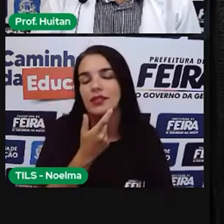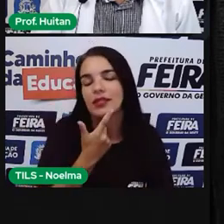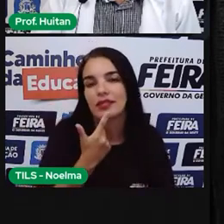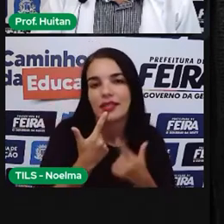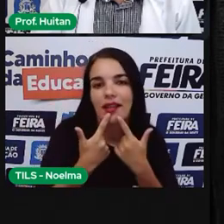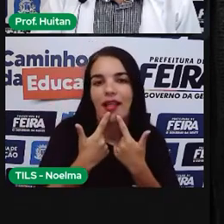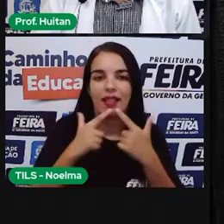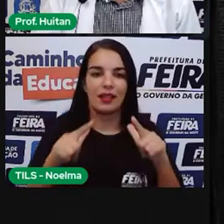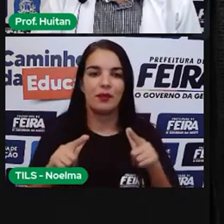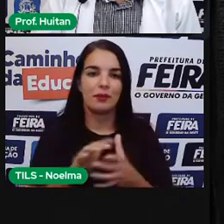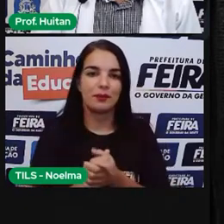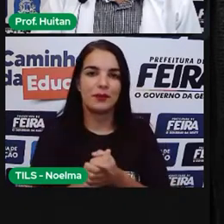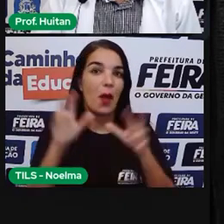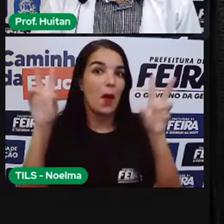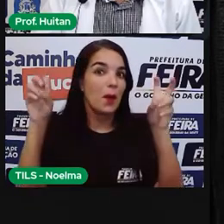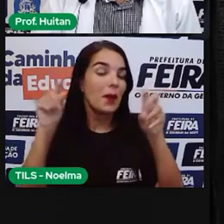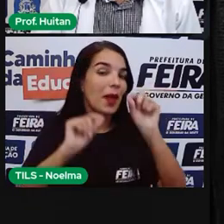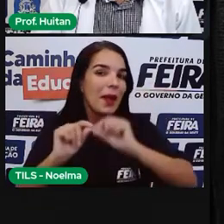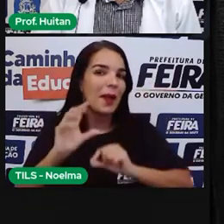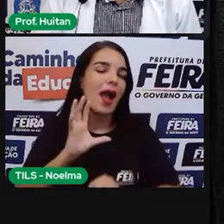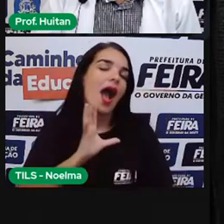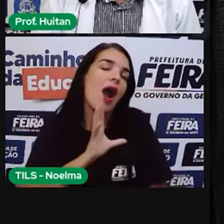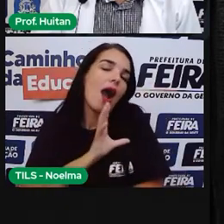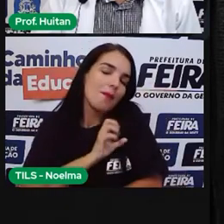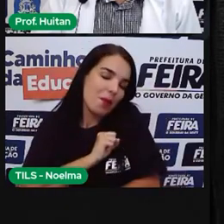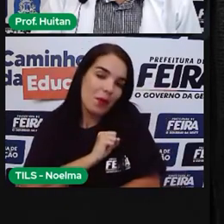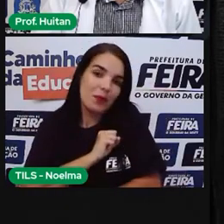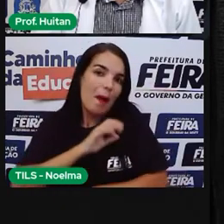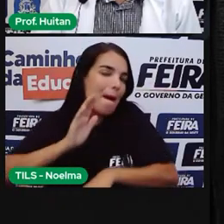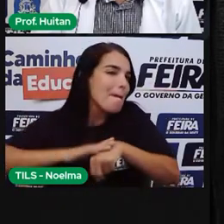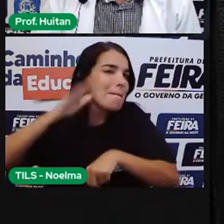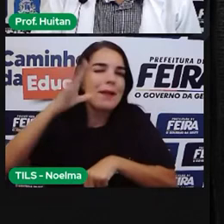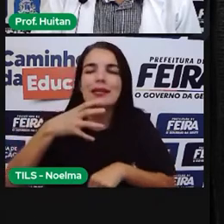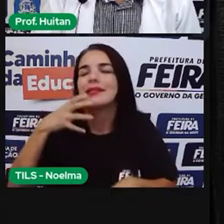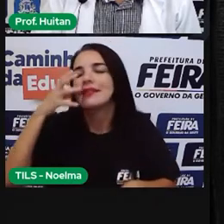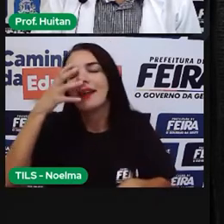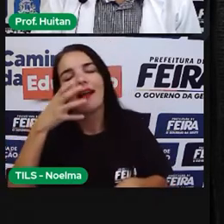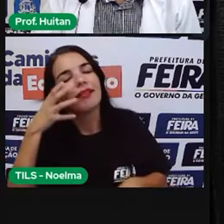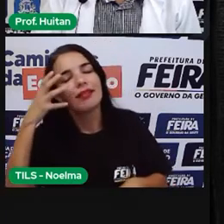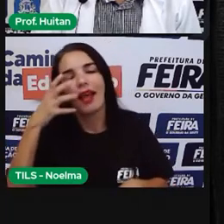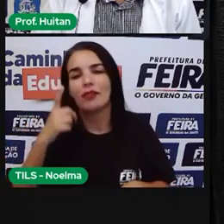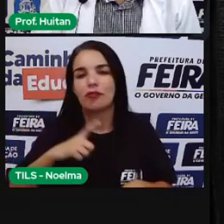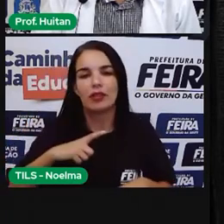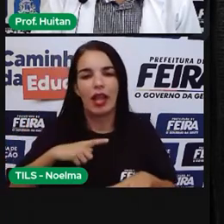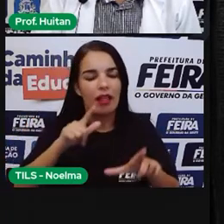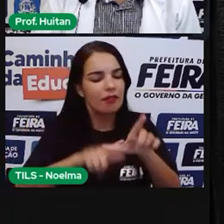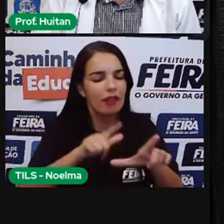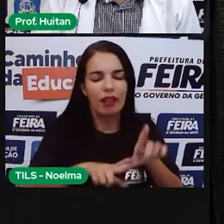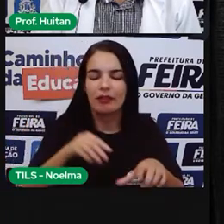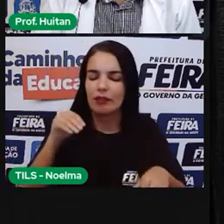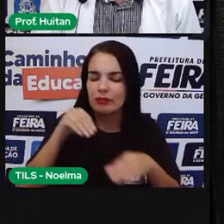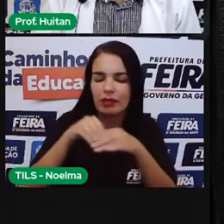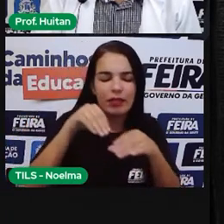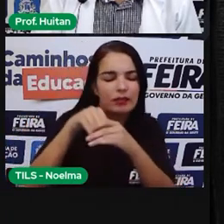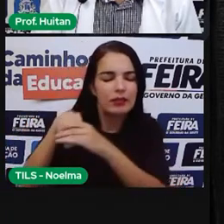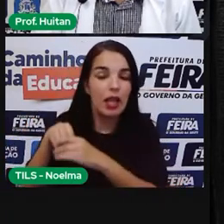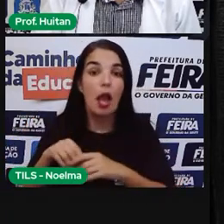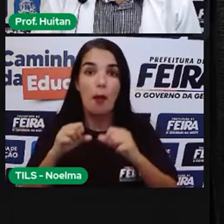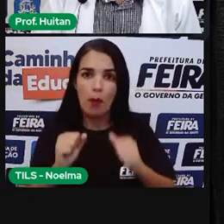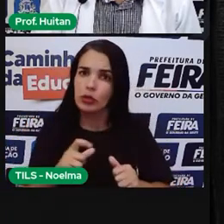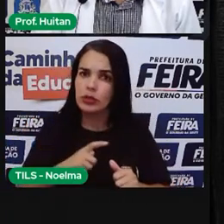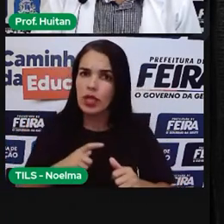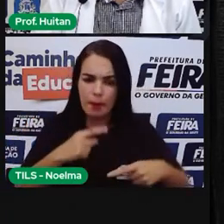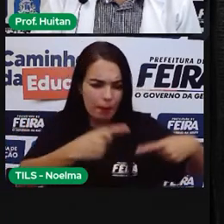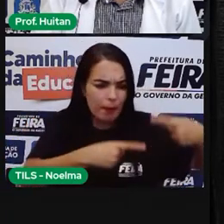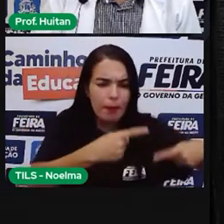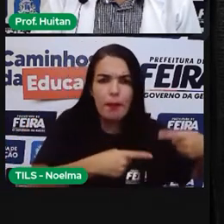amor. É o tema mais cantado em todos os estilos musicais. Pode-se ter música de protesto, pode-se